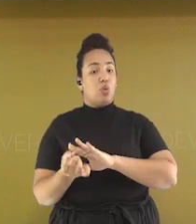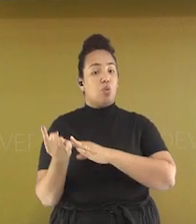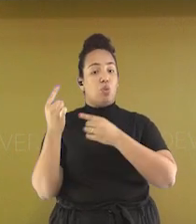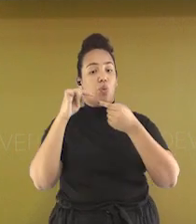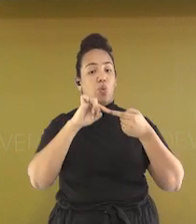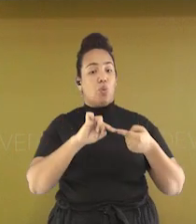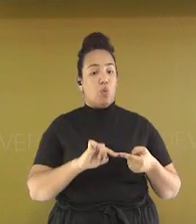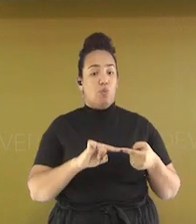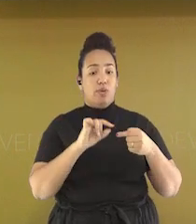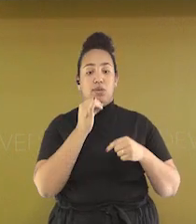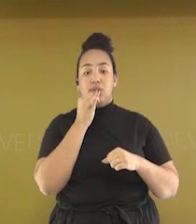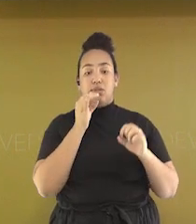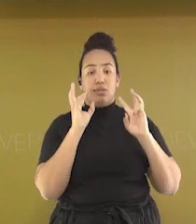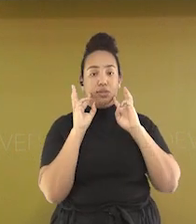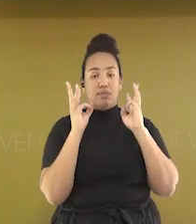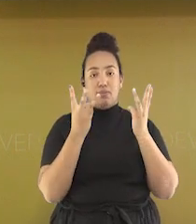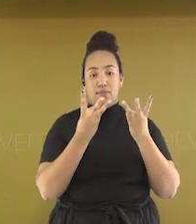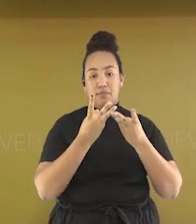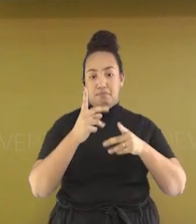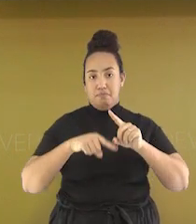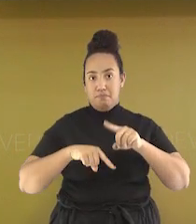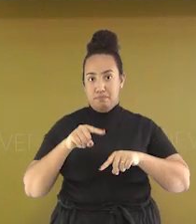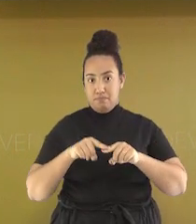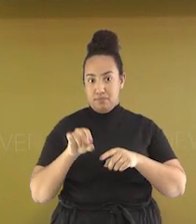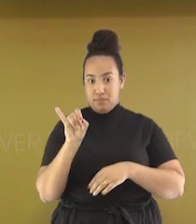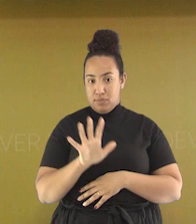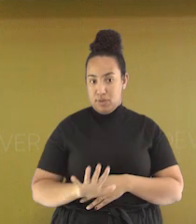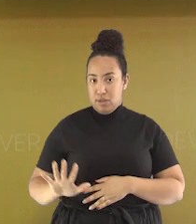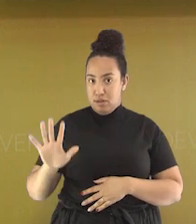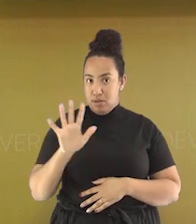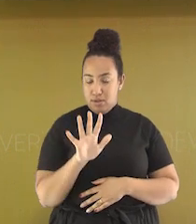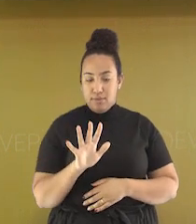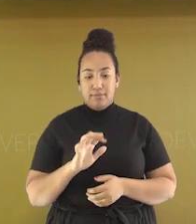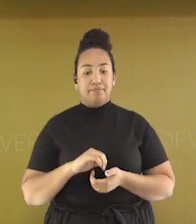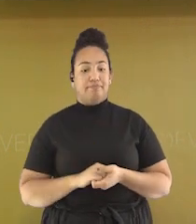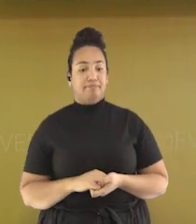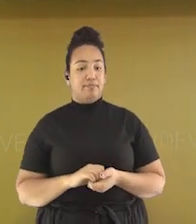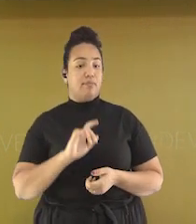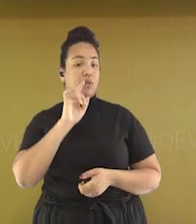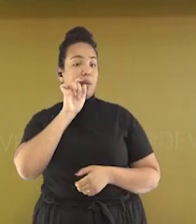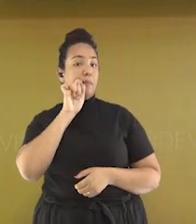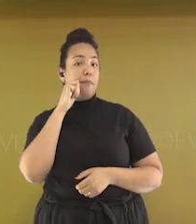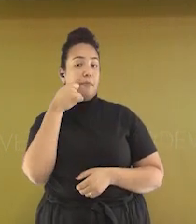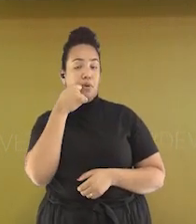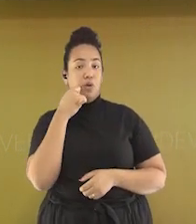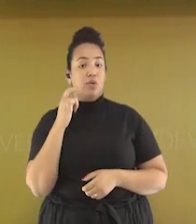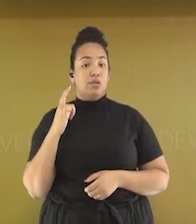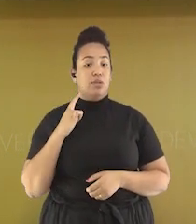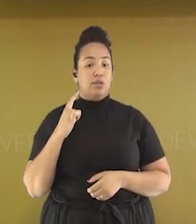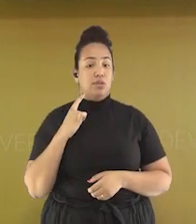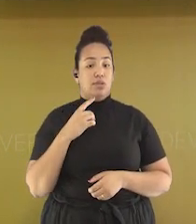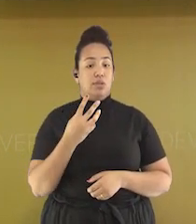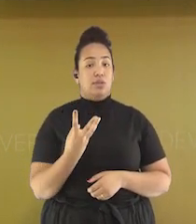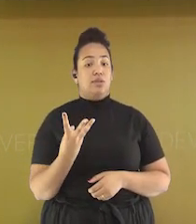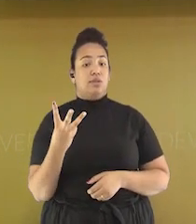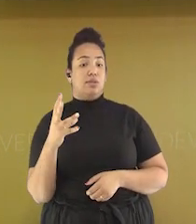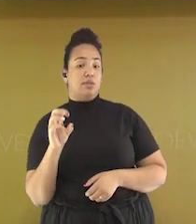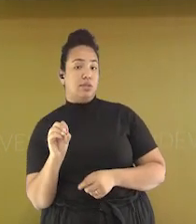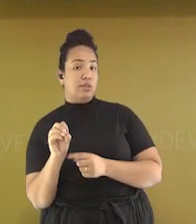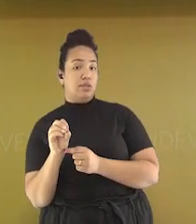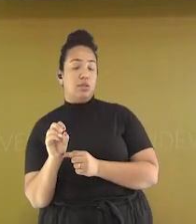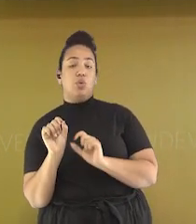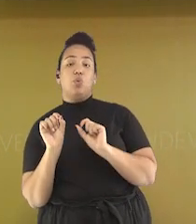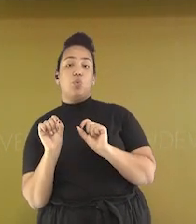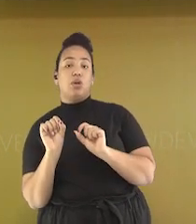apropriada para representar a massa dos objetos. Uma fatia de pão tem aproximadamente